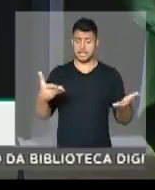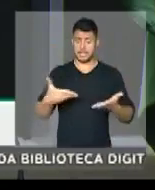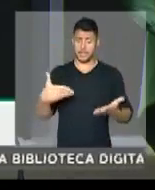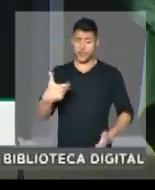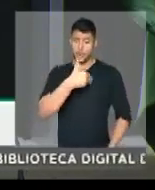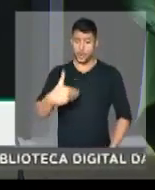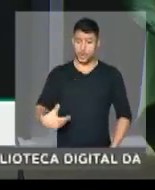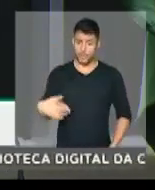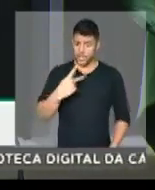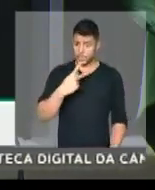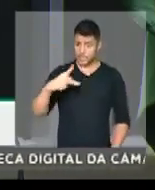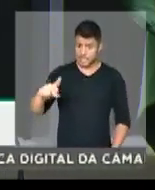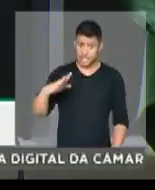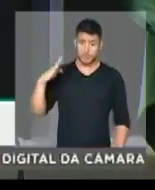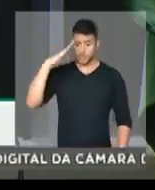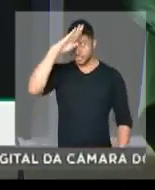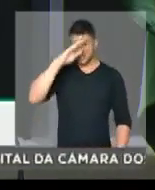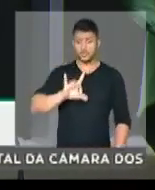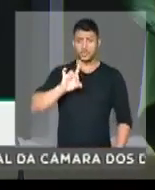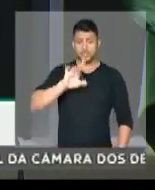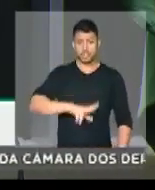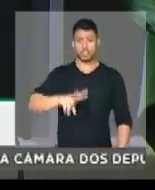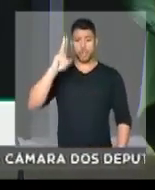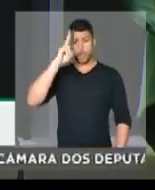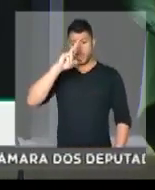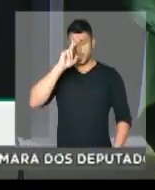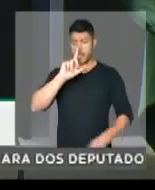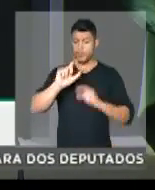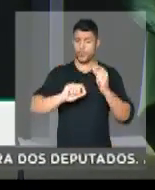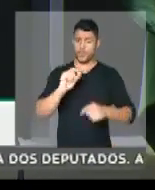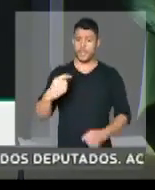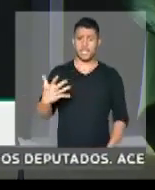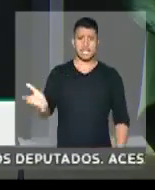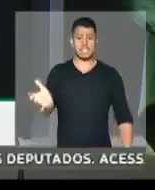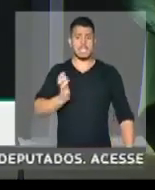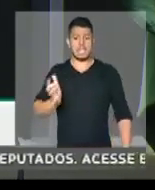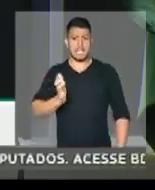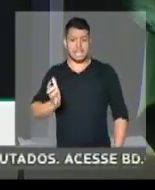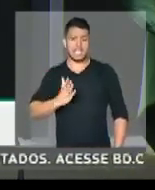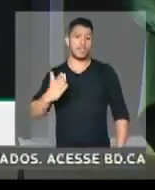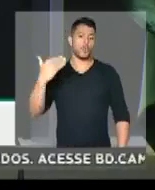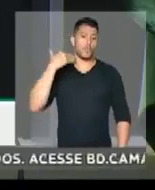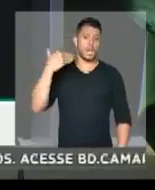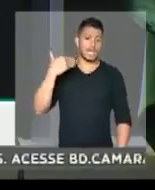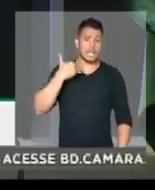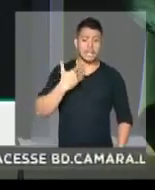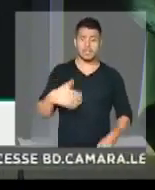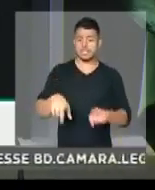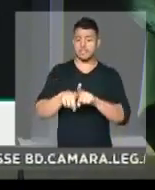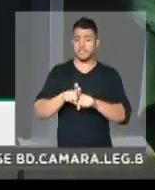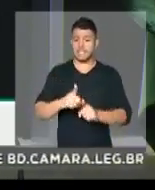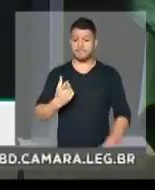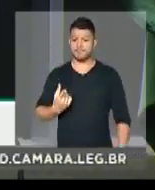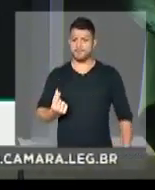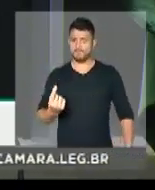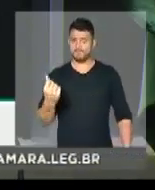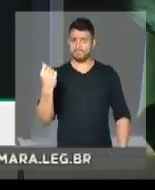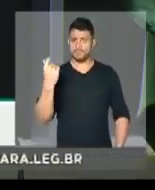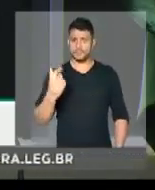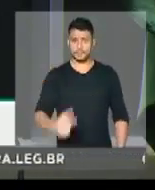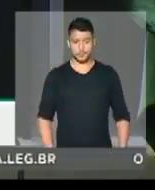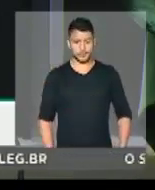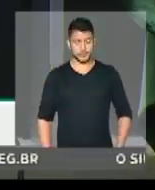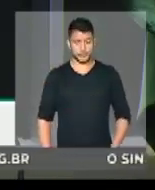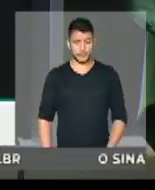sendo lembrados os ricos, os banqueiros, o capital financeiro desse país. É